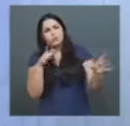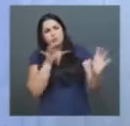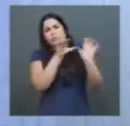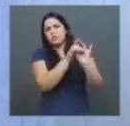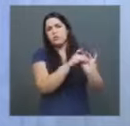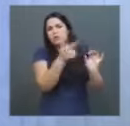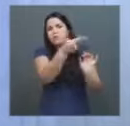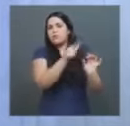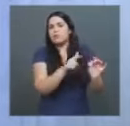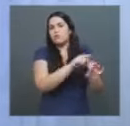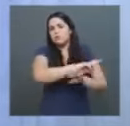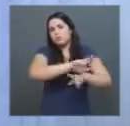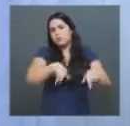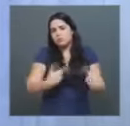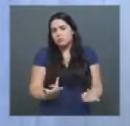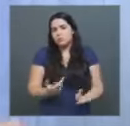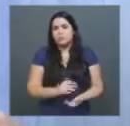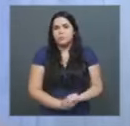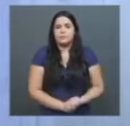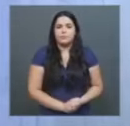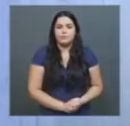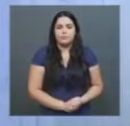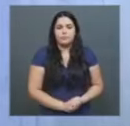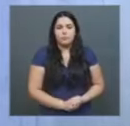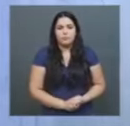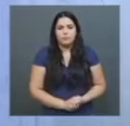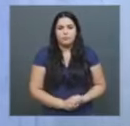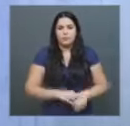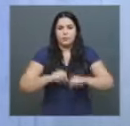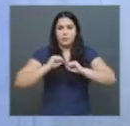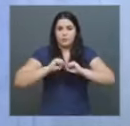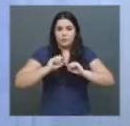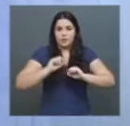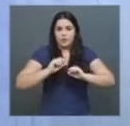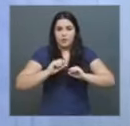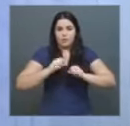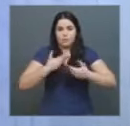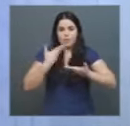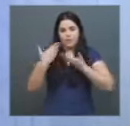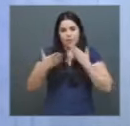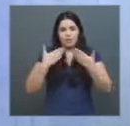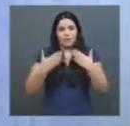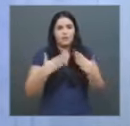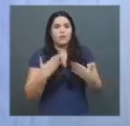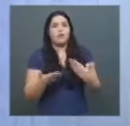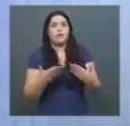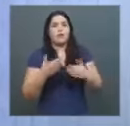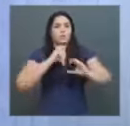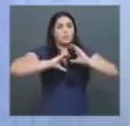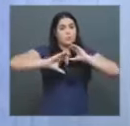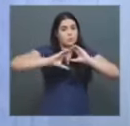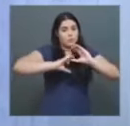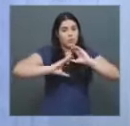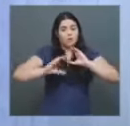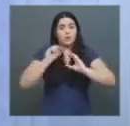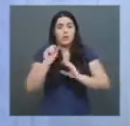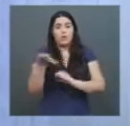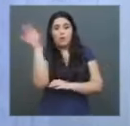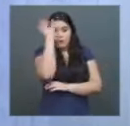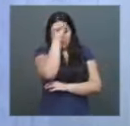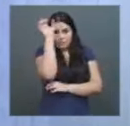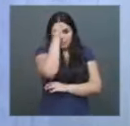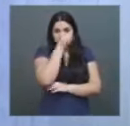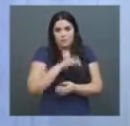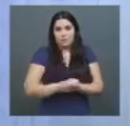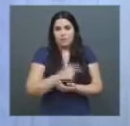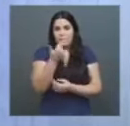outras unidades neonatais de Uberlândia, para que a gente pudesse fazer um diálogo, uma comunicação e aprender com as outras